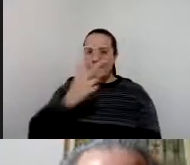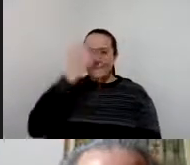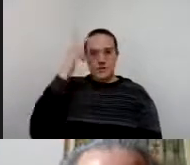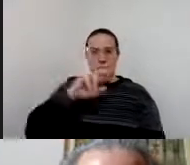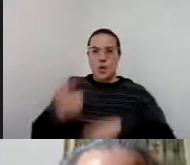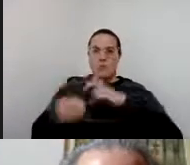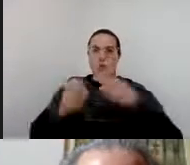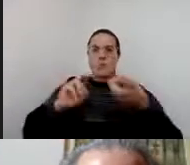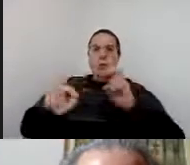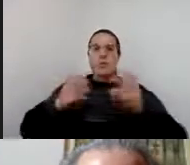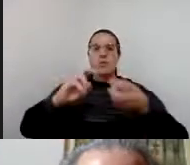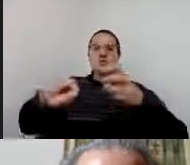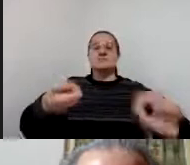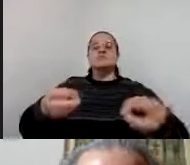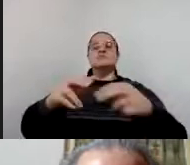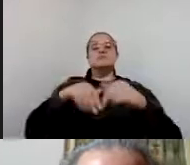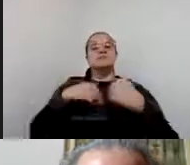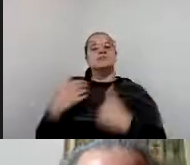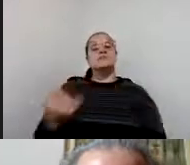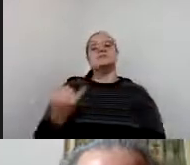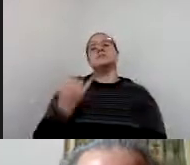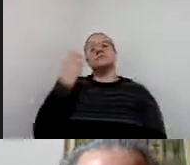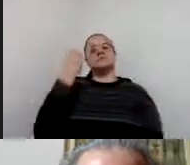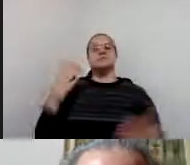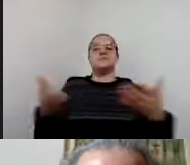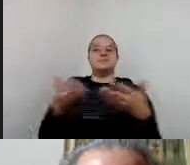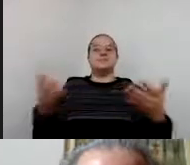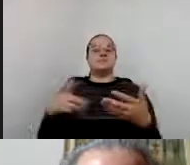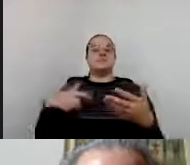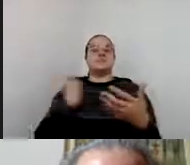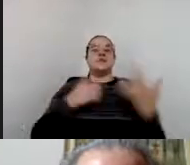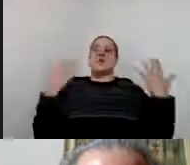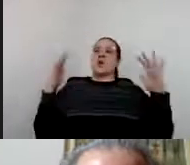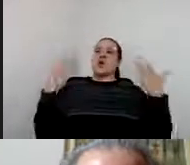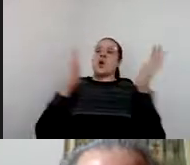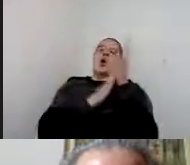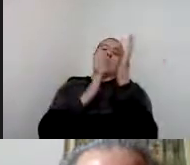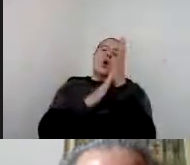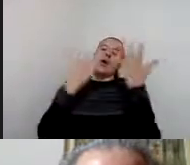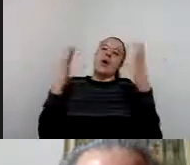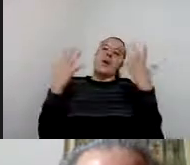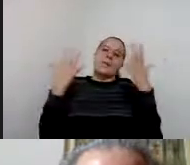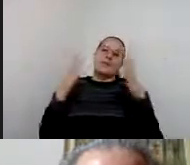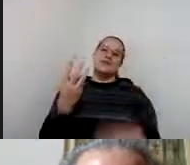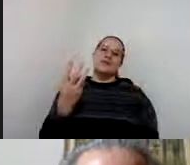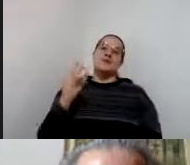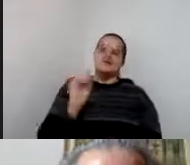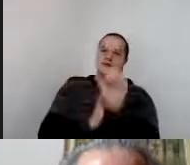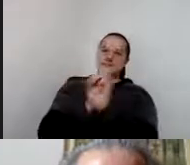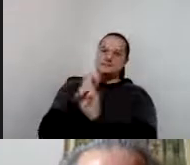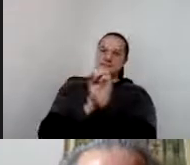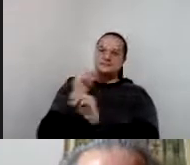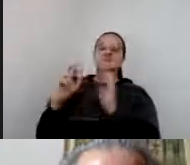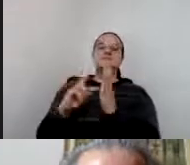pertinente esse momento que nós estamos aí comemorando os 30 anos, de mostrar a nossa resistência